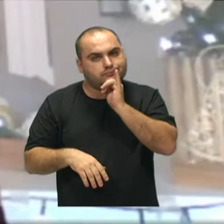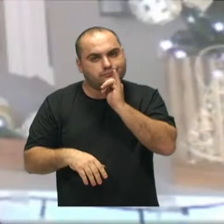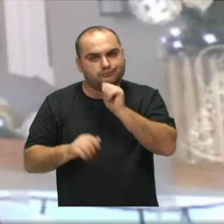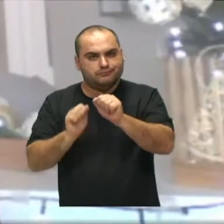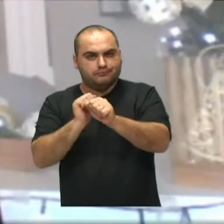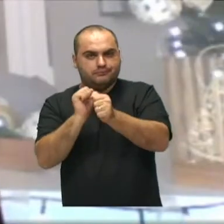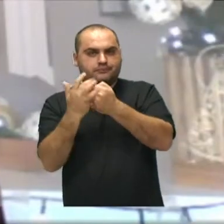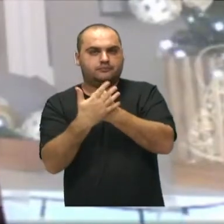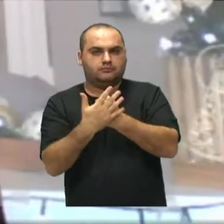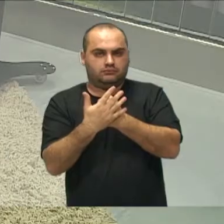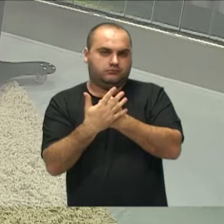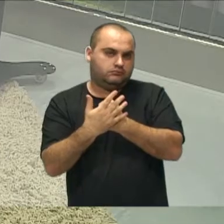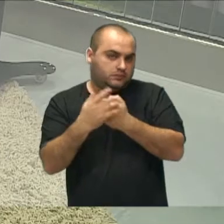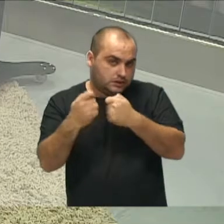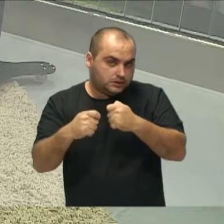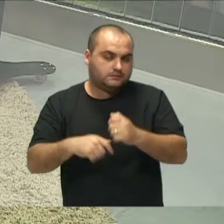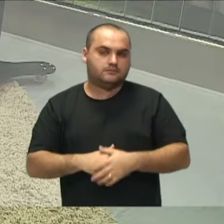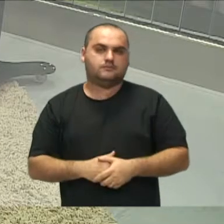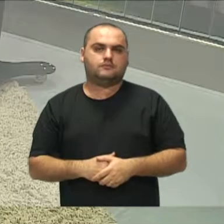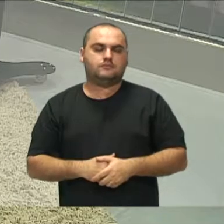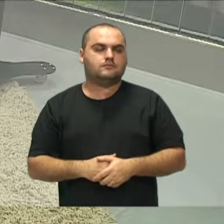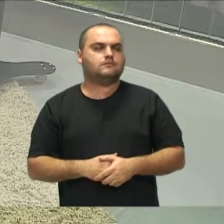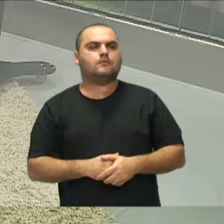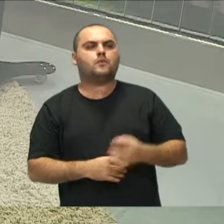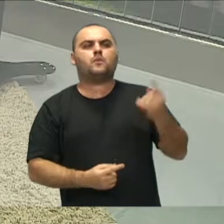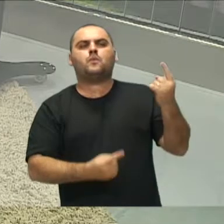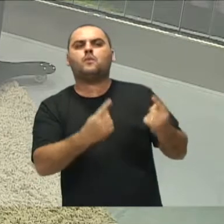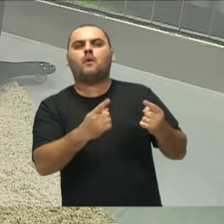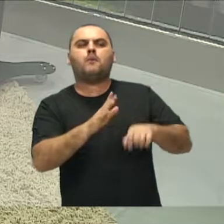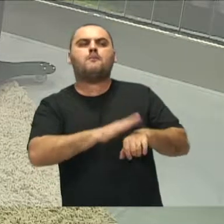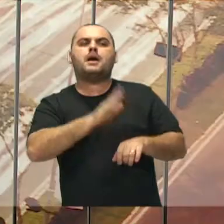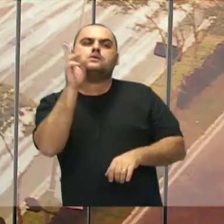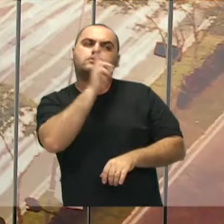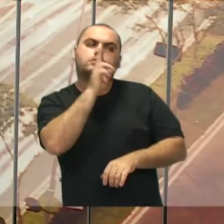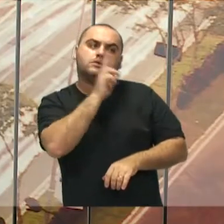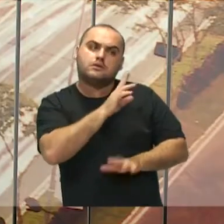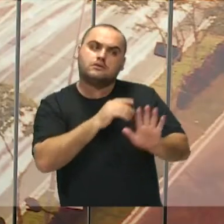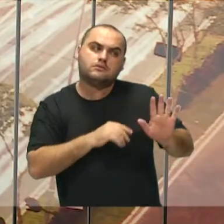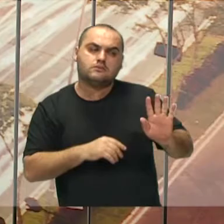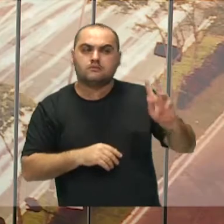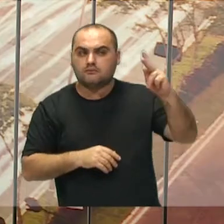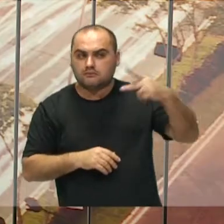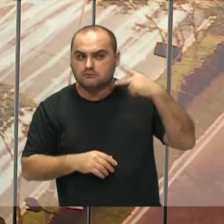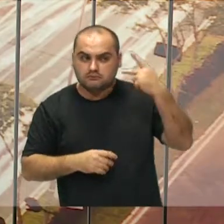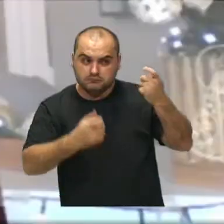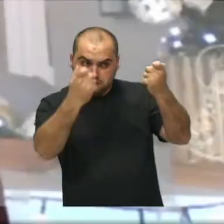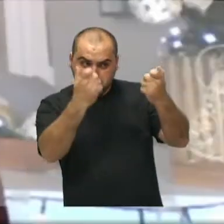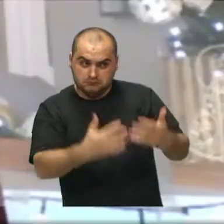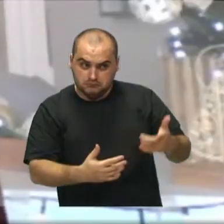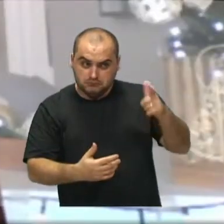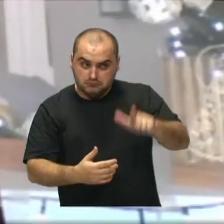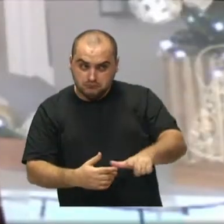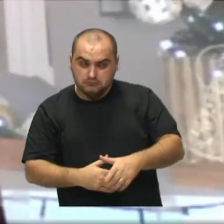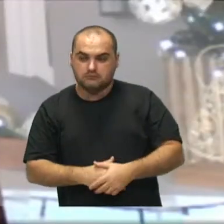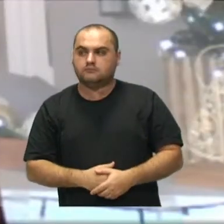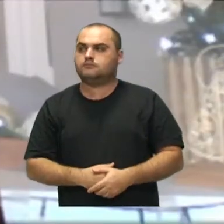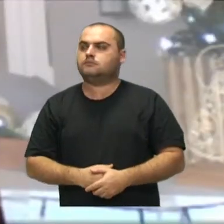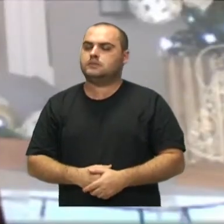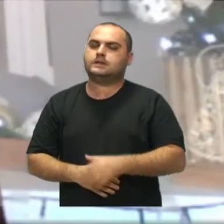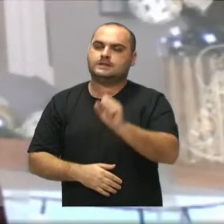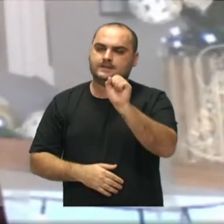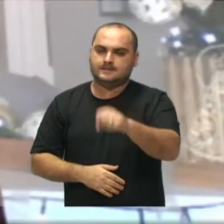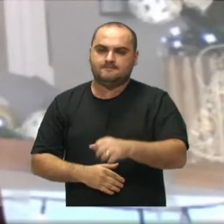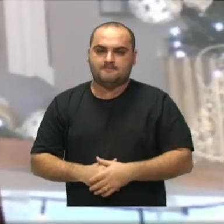elas já para serem feitas. Quais são essas mais urgentes, vereadora? A gente consegue pontuar alguma já? Sim, todas as que